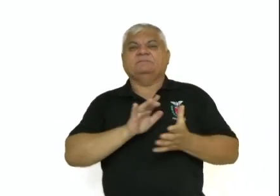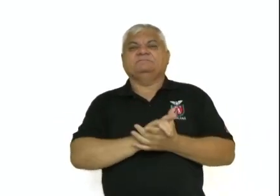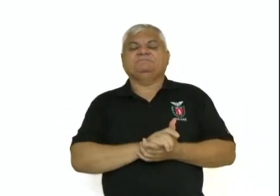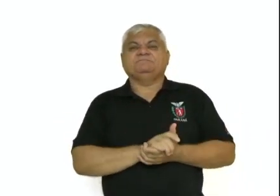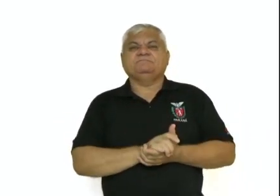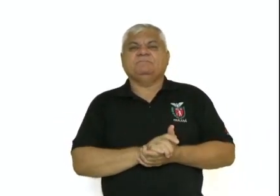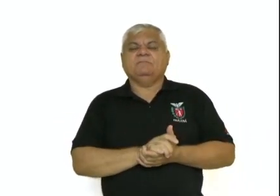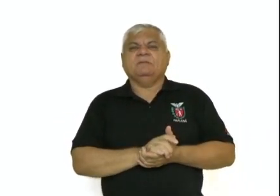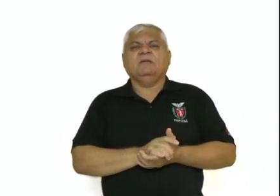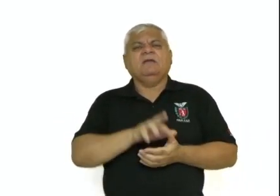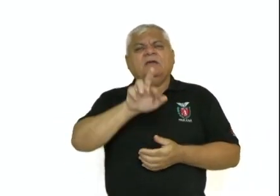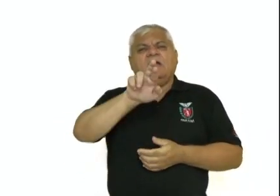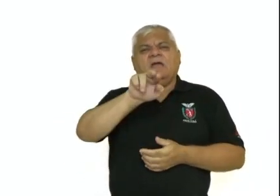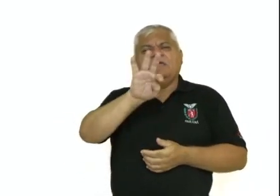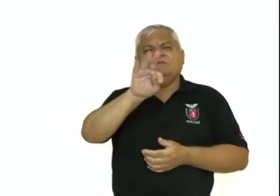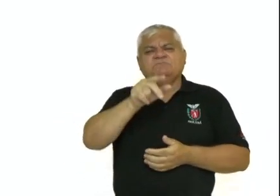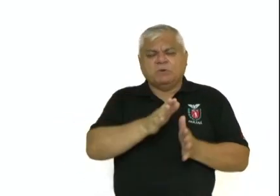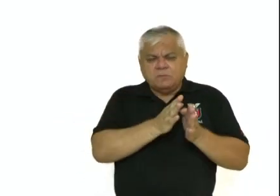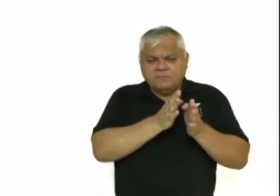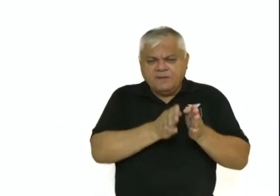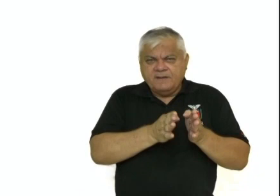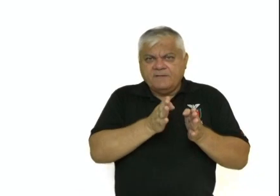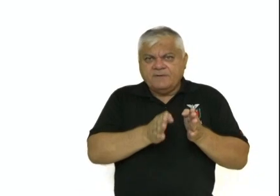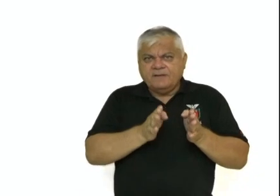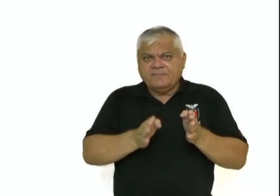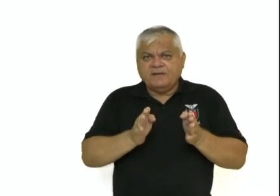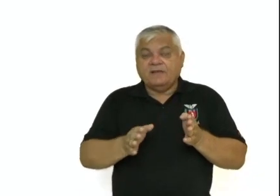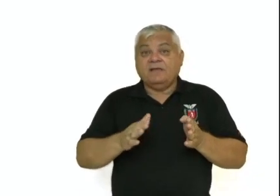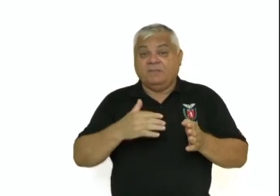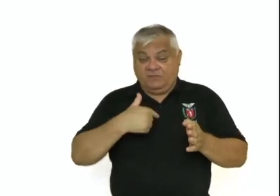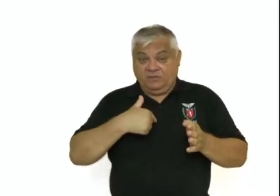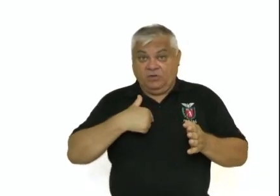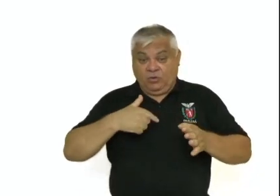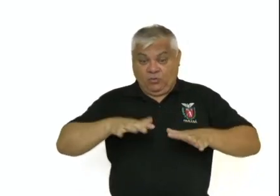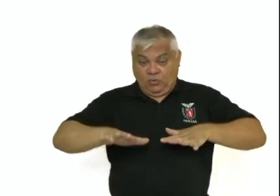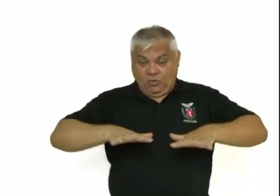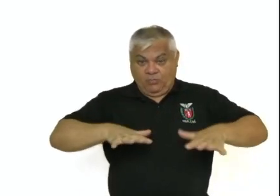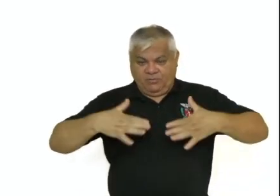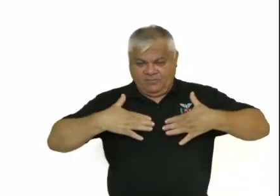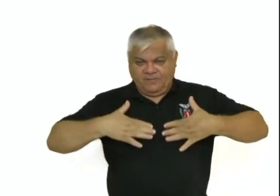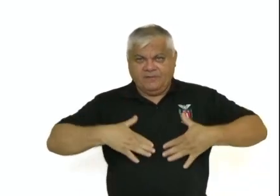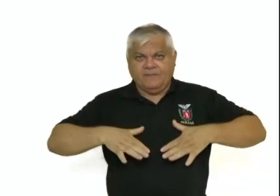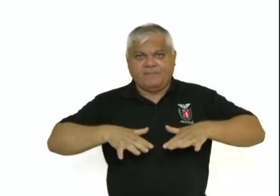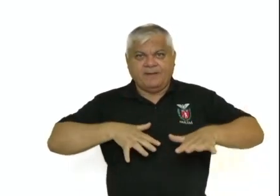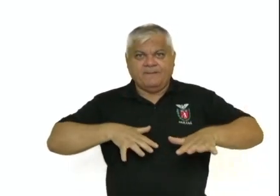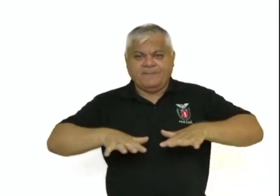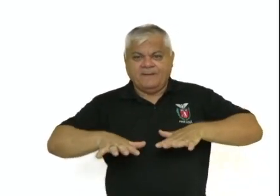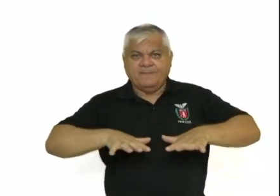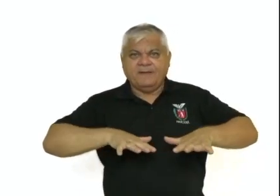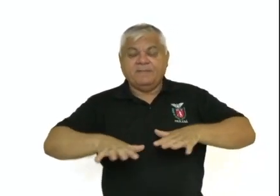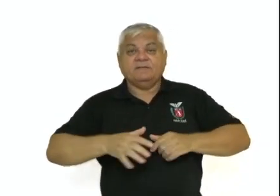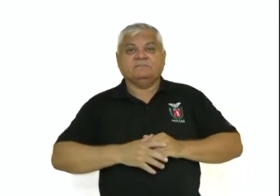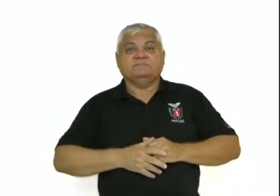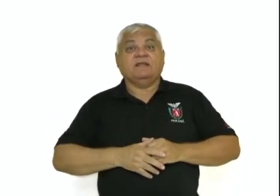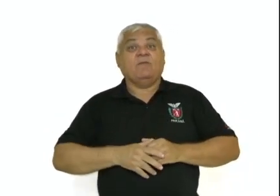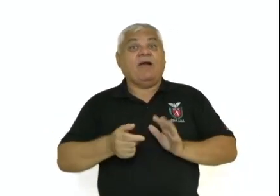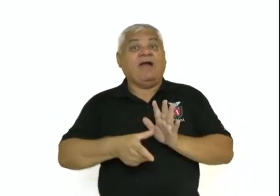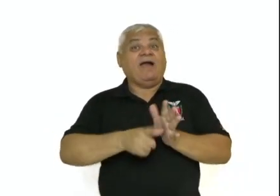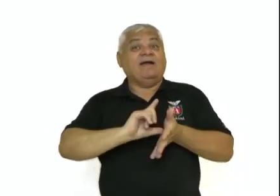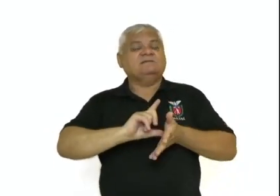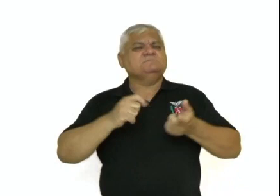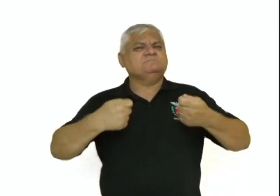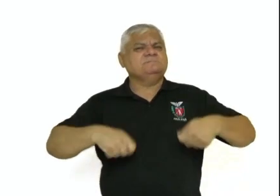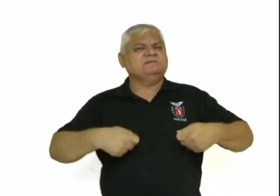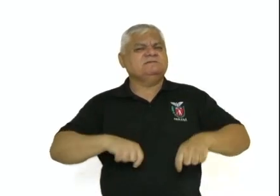O ritmo no ser humano se dá no corpo, por meio de seus movimentos, e antes de focalizarmos no corpo, é preciso